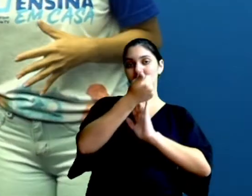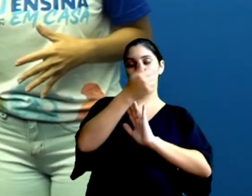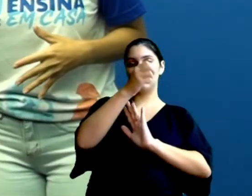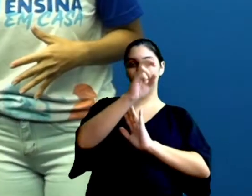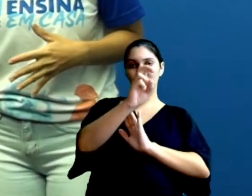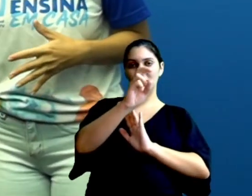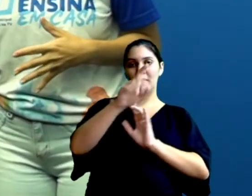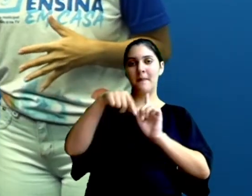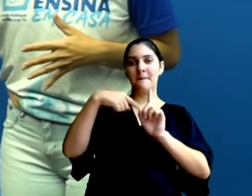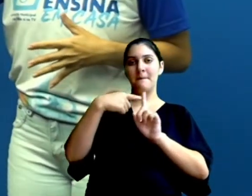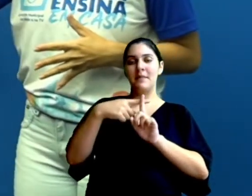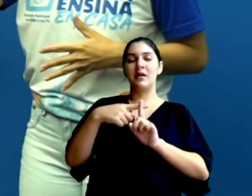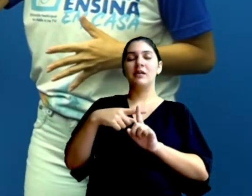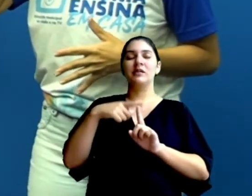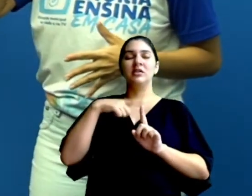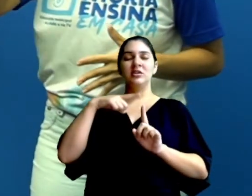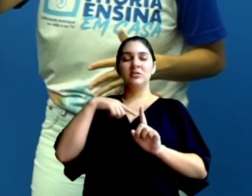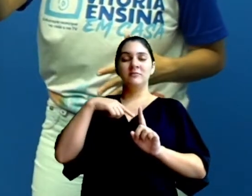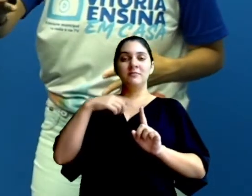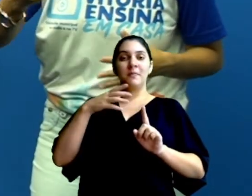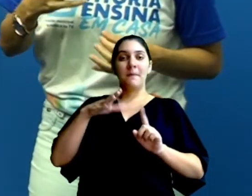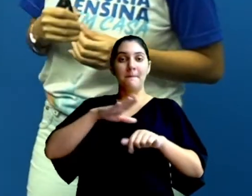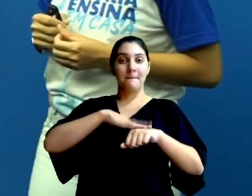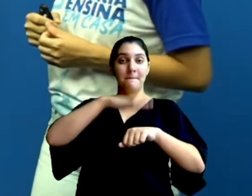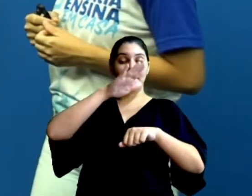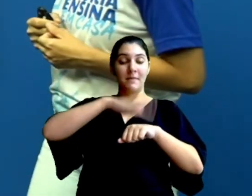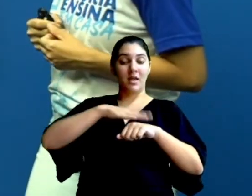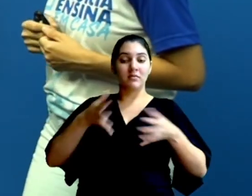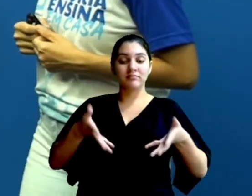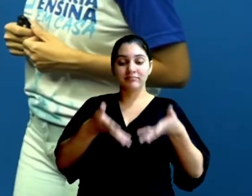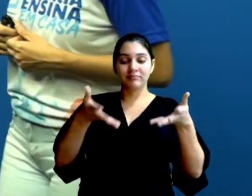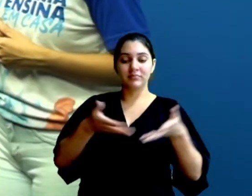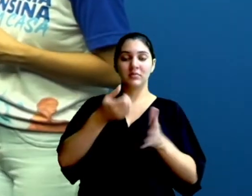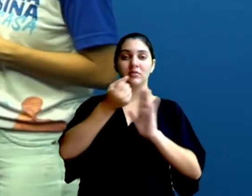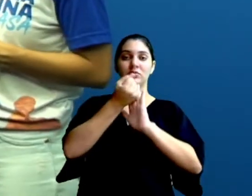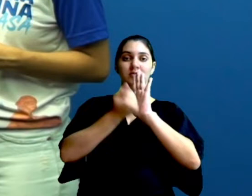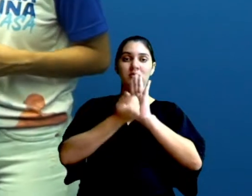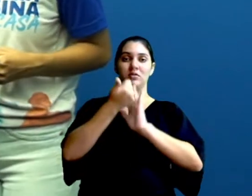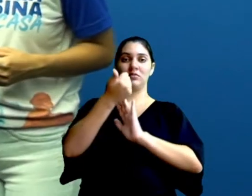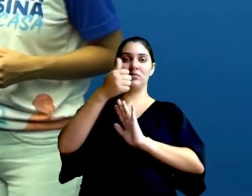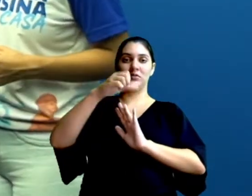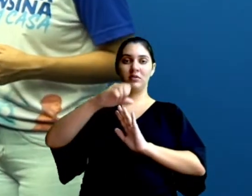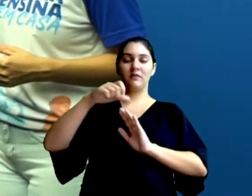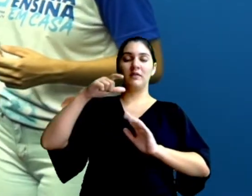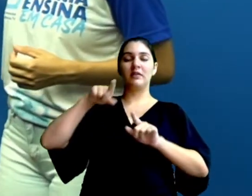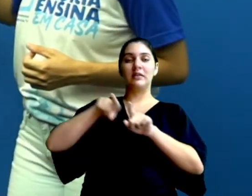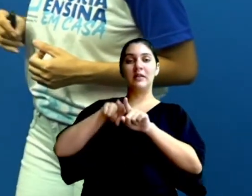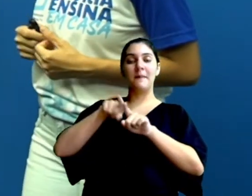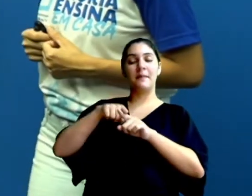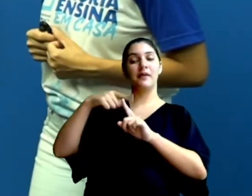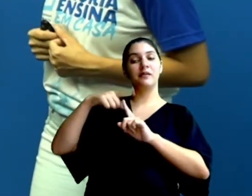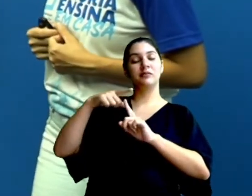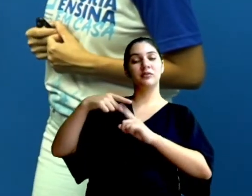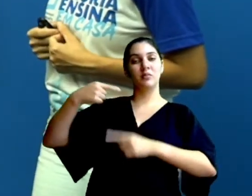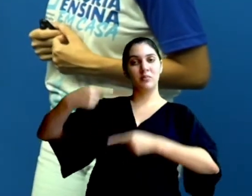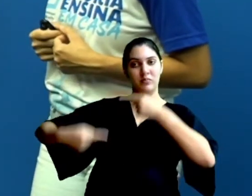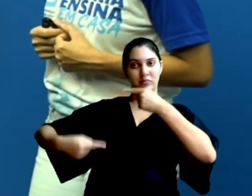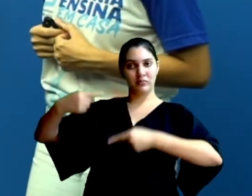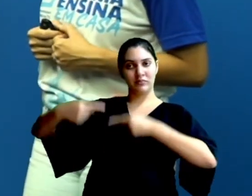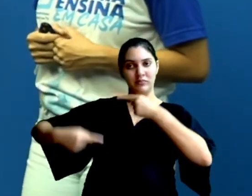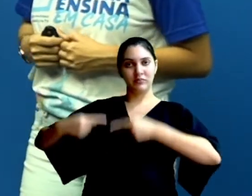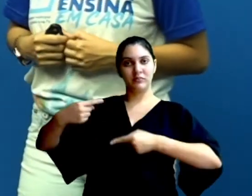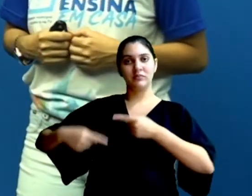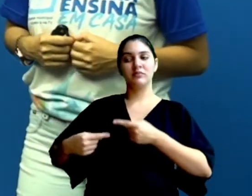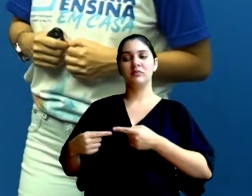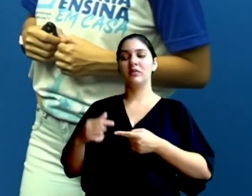século XV, mas acentua-se no século XIX, questões políticas. Aí para isso eu